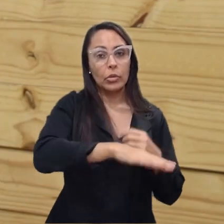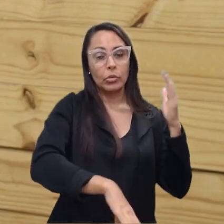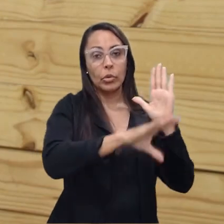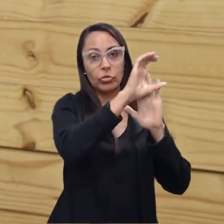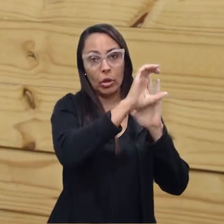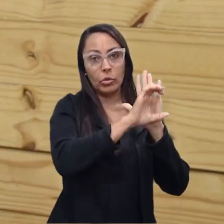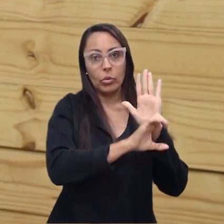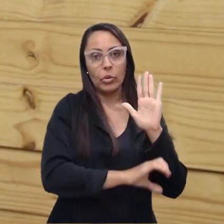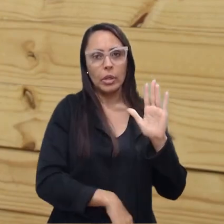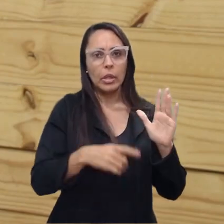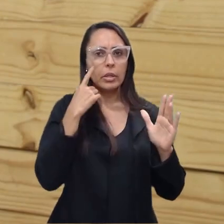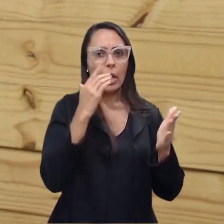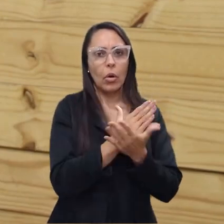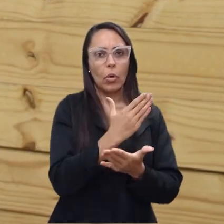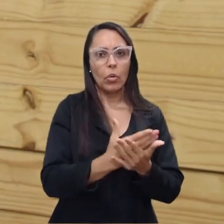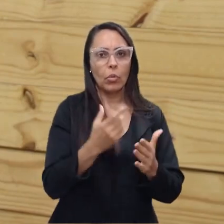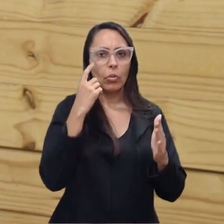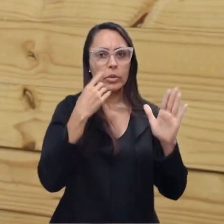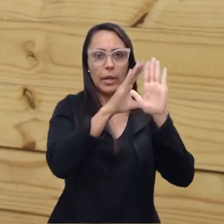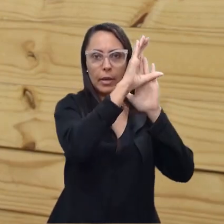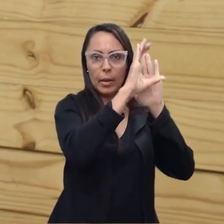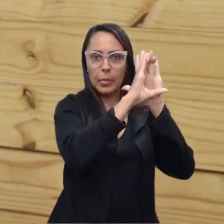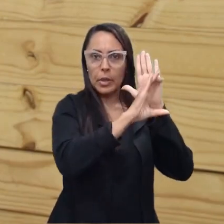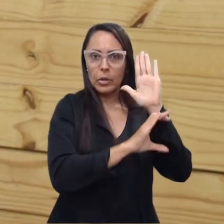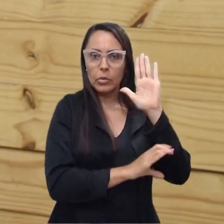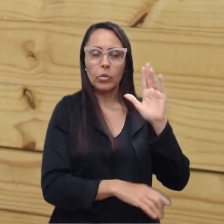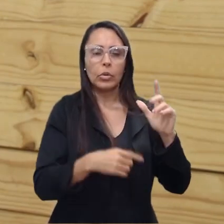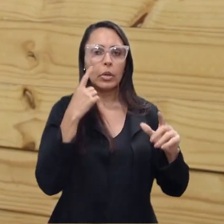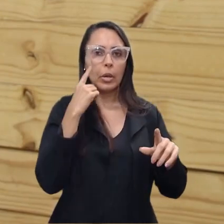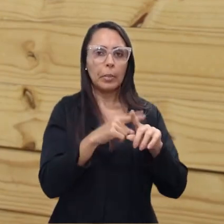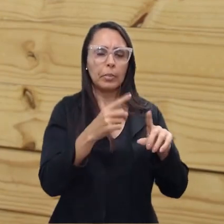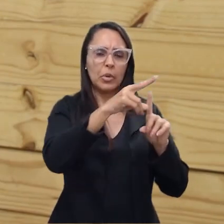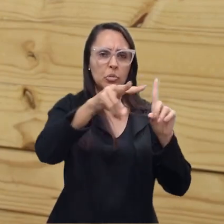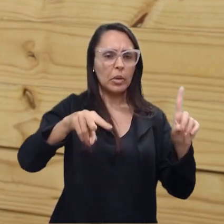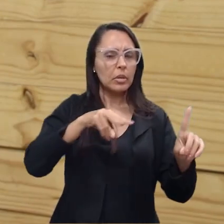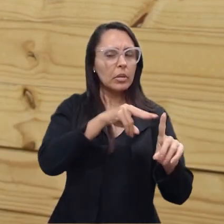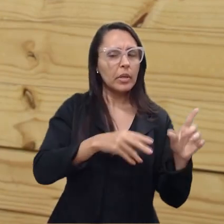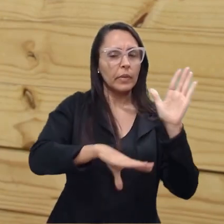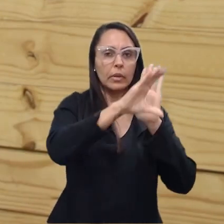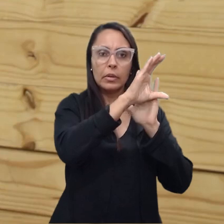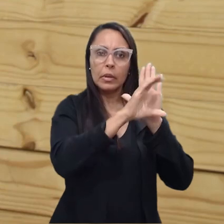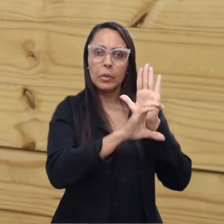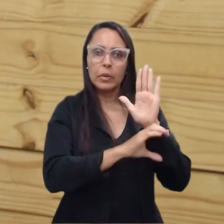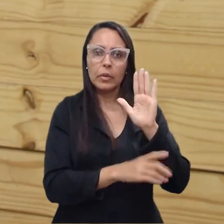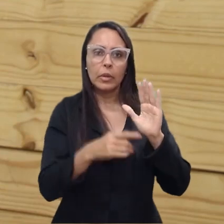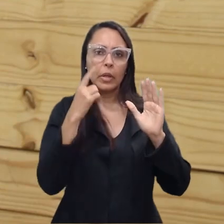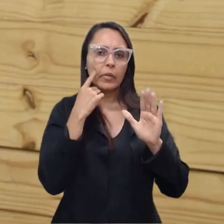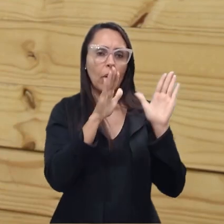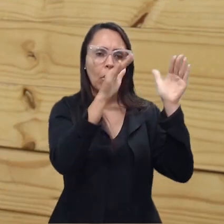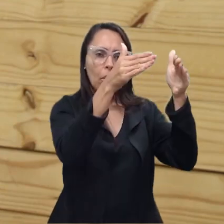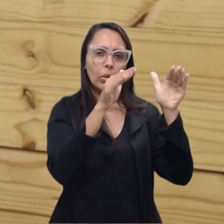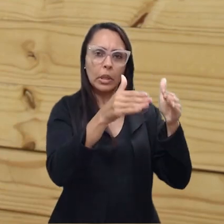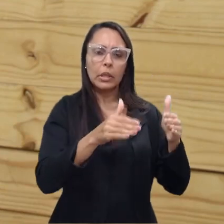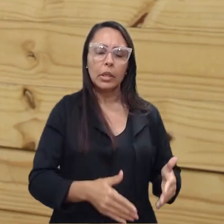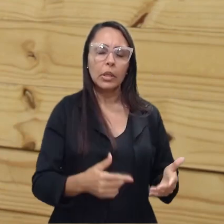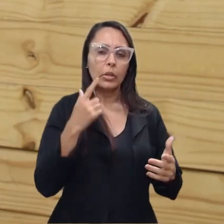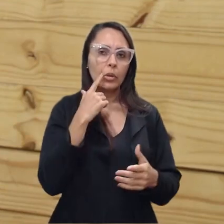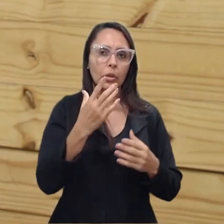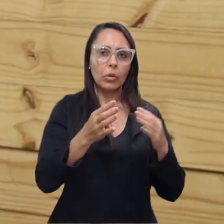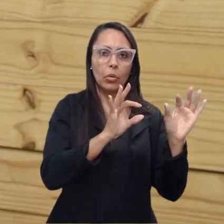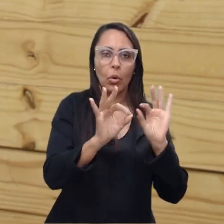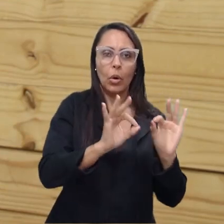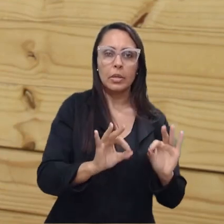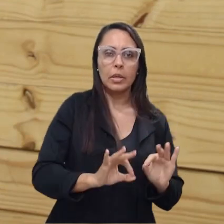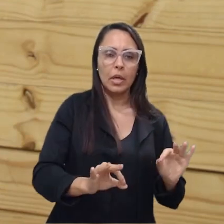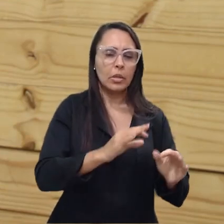ele traz alguns capítulos, né? E dentro da perspectiva desses capítulos, ele vai ordenando e vai dizendo como é que algumas coisas precisam